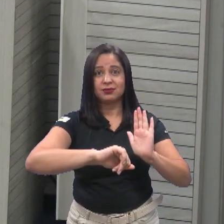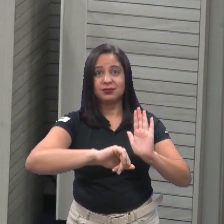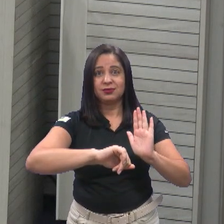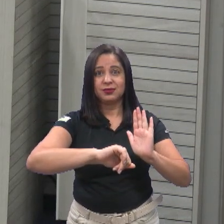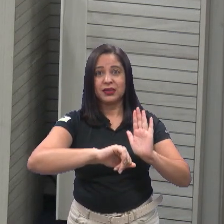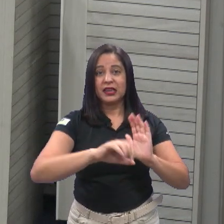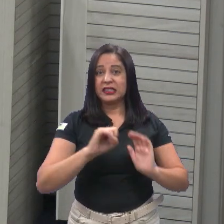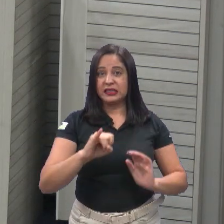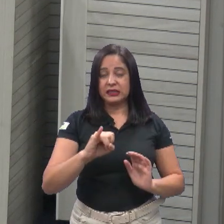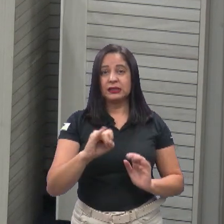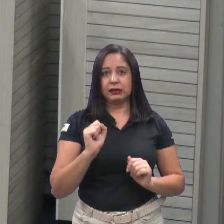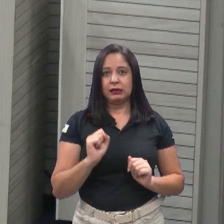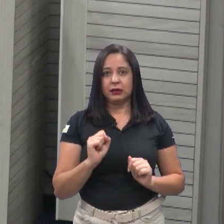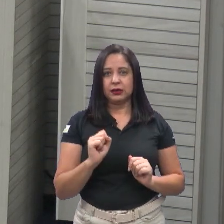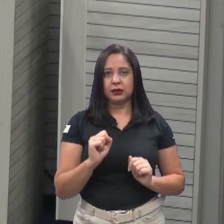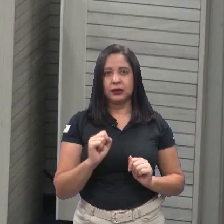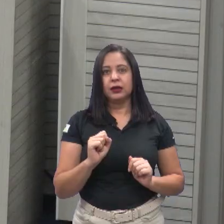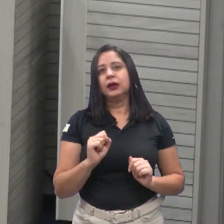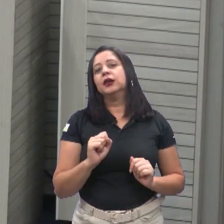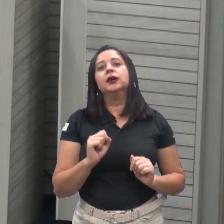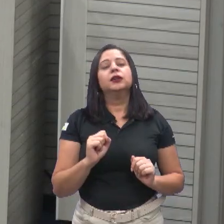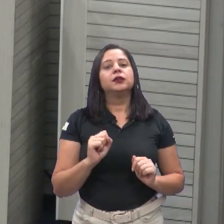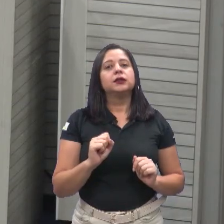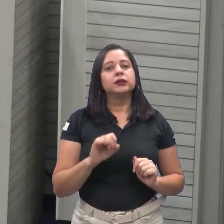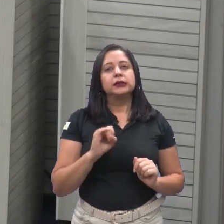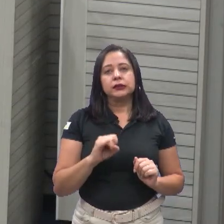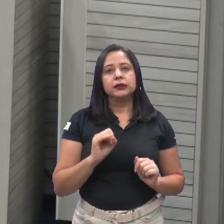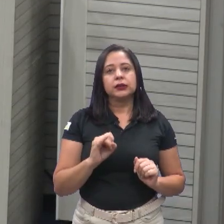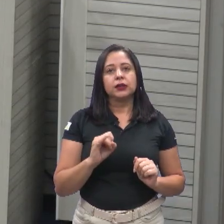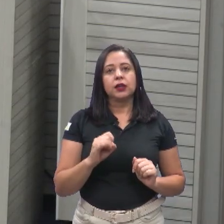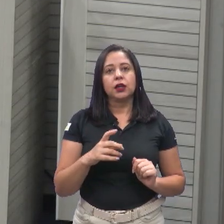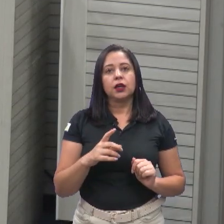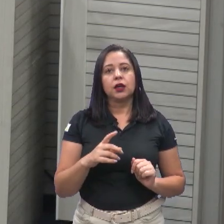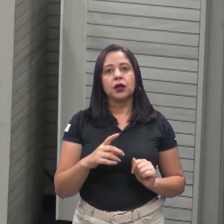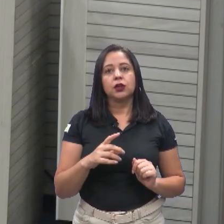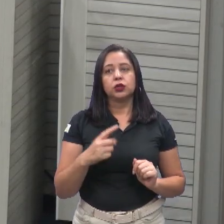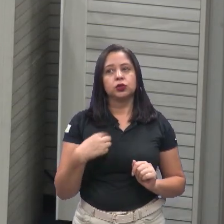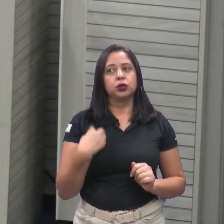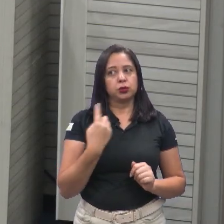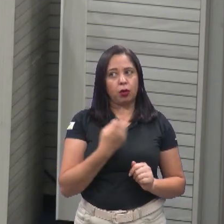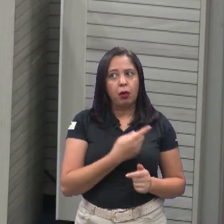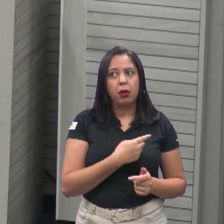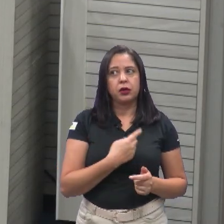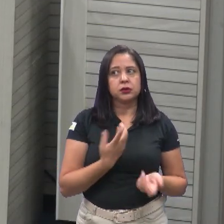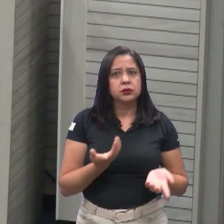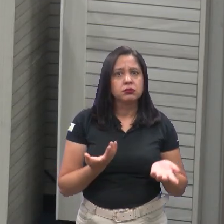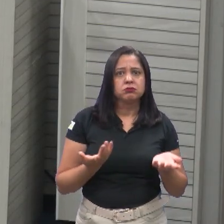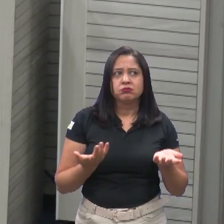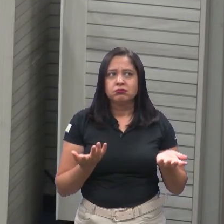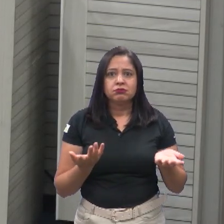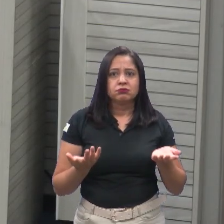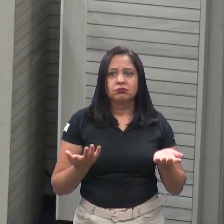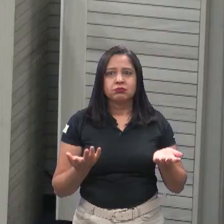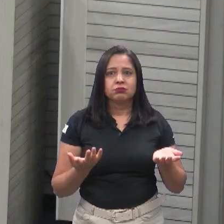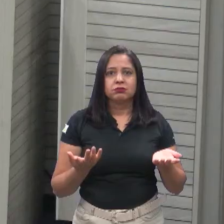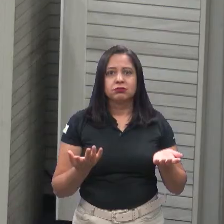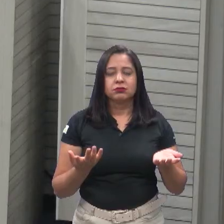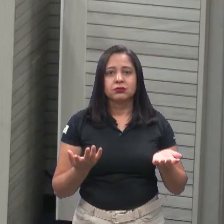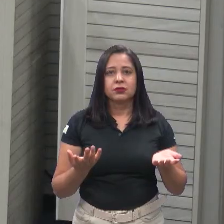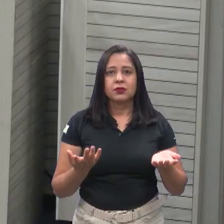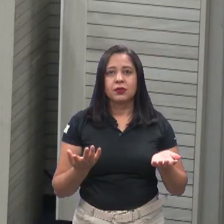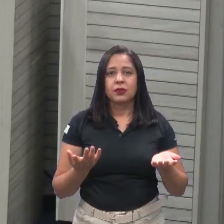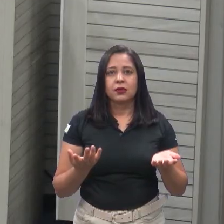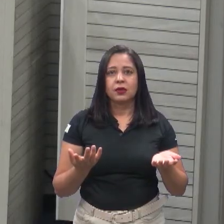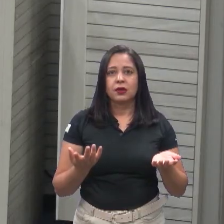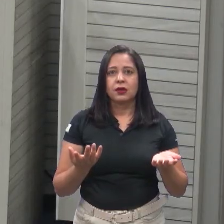estivermos enganados aqui dentro dessa casa, se nós estamos enganados em fazer